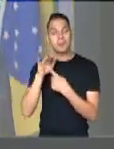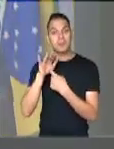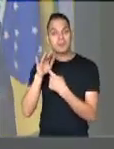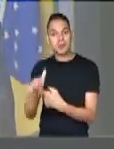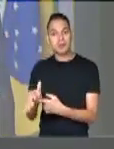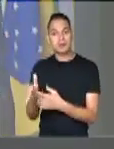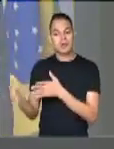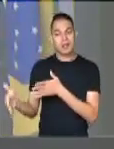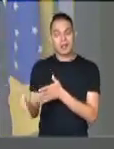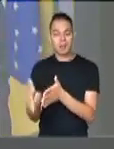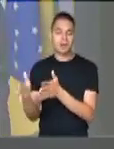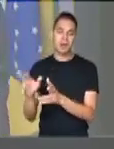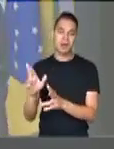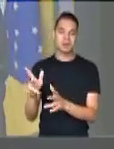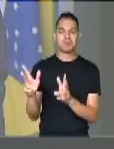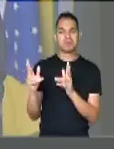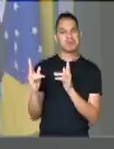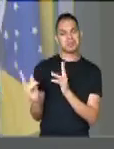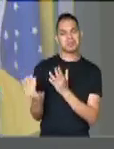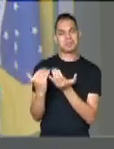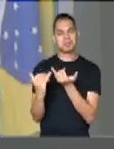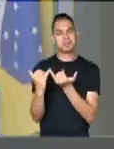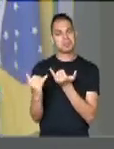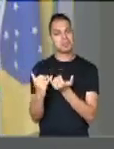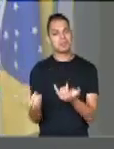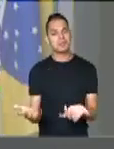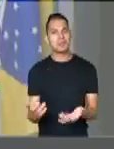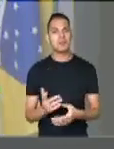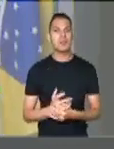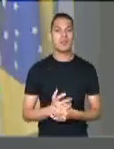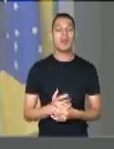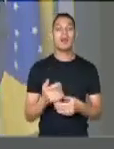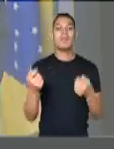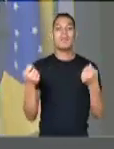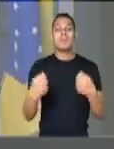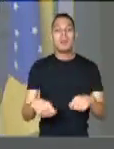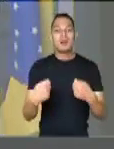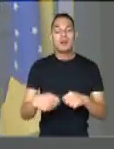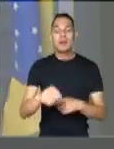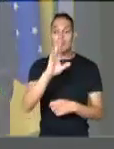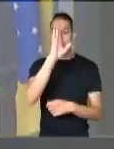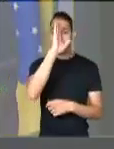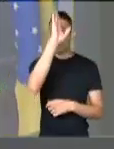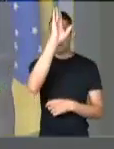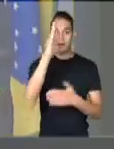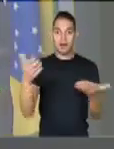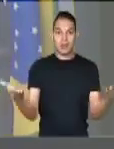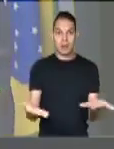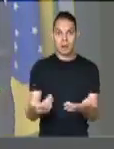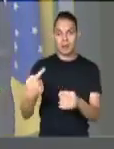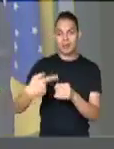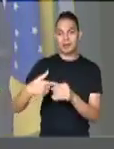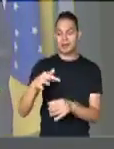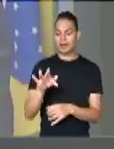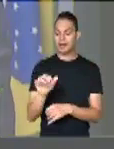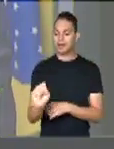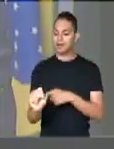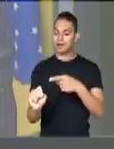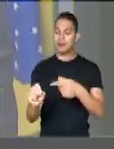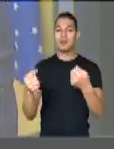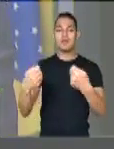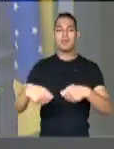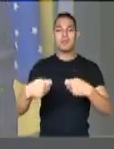acha, acho que não vai ser muito diferente, de que, principalmente nesse instante que Feira de Santana carece de